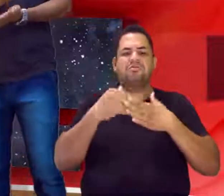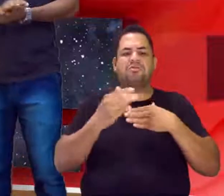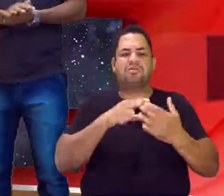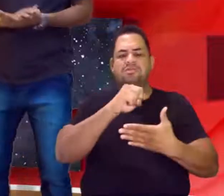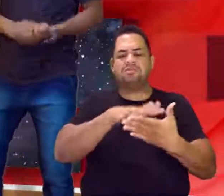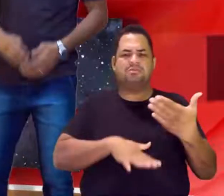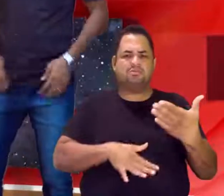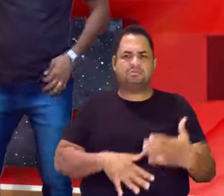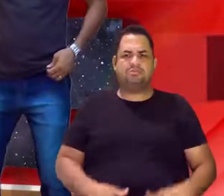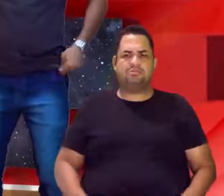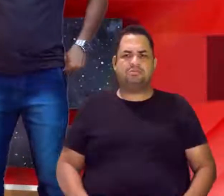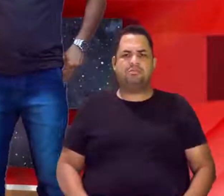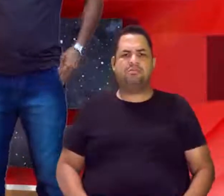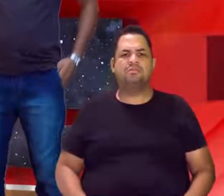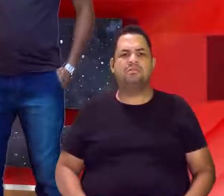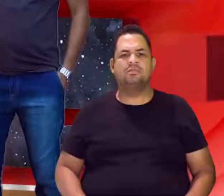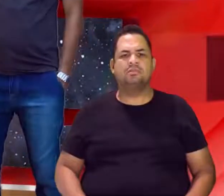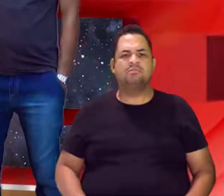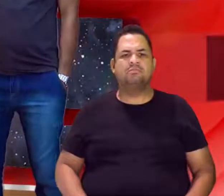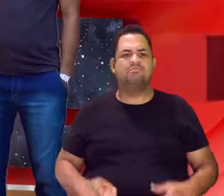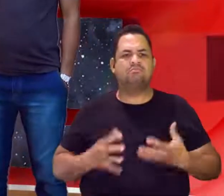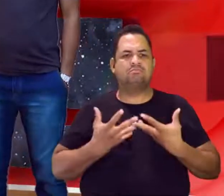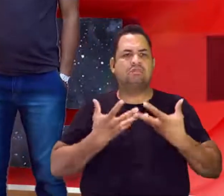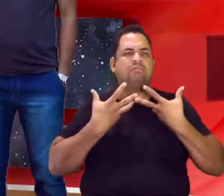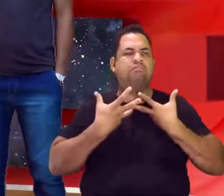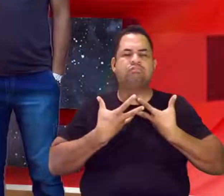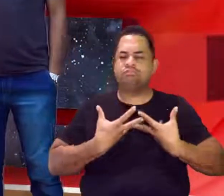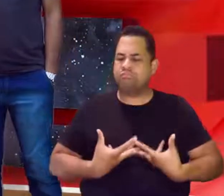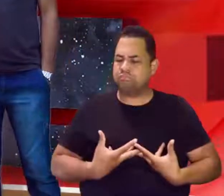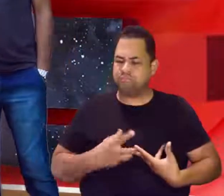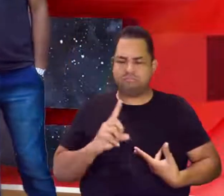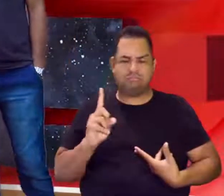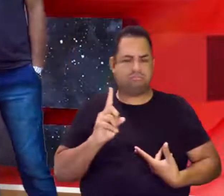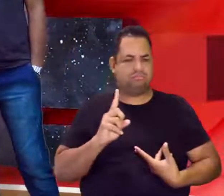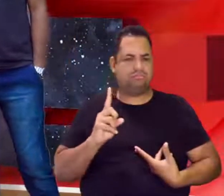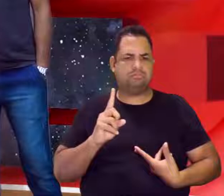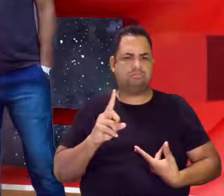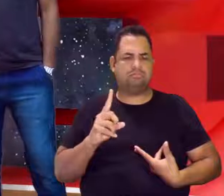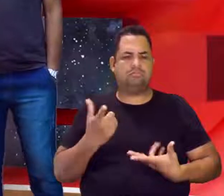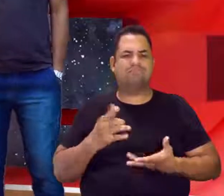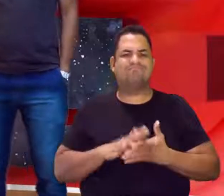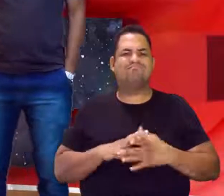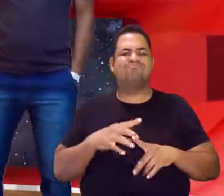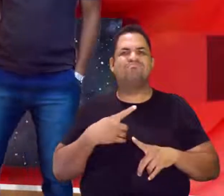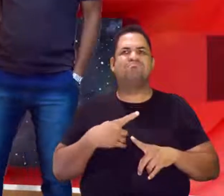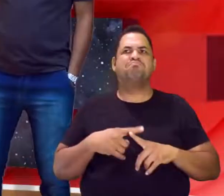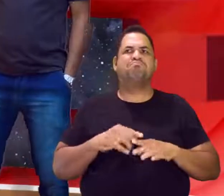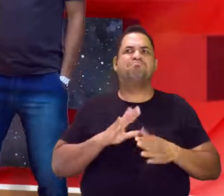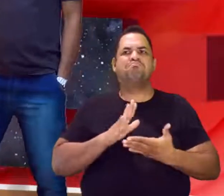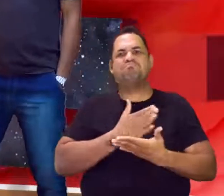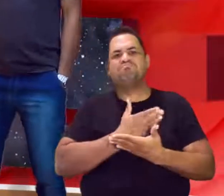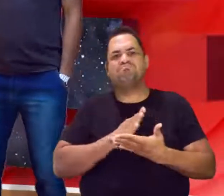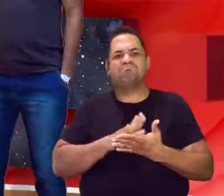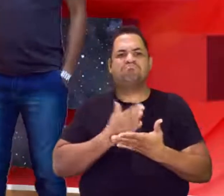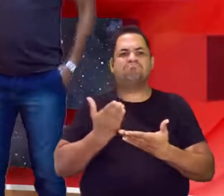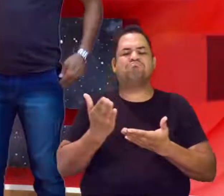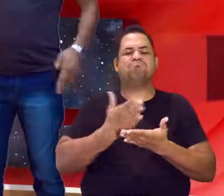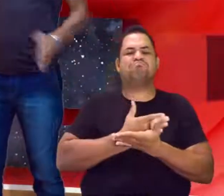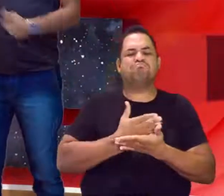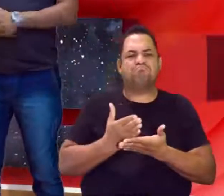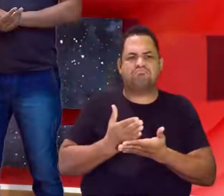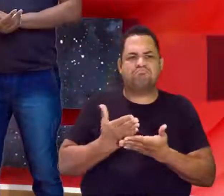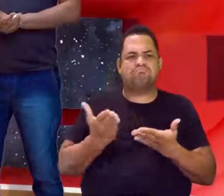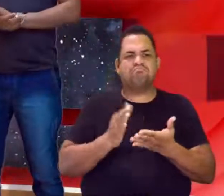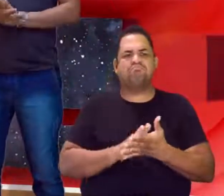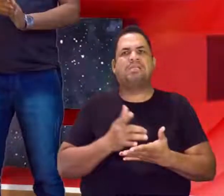ponto, não se deixe desmotivar. Não se deixe desmotivar, por quê? Porque às vezes a gente começa a fazer algumas questões e a gente vê que a gente está